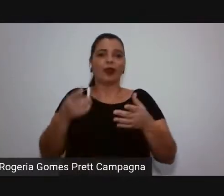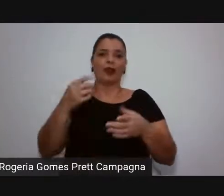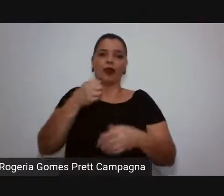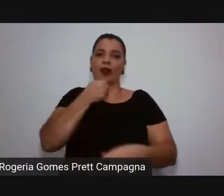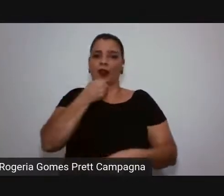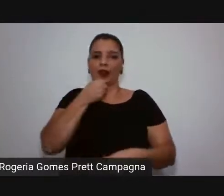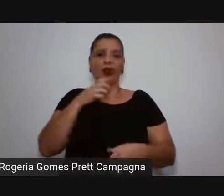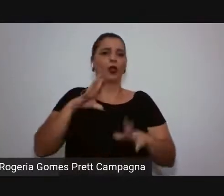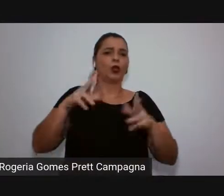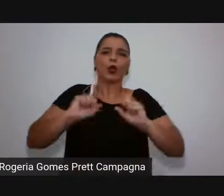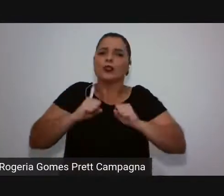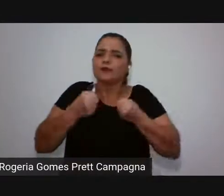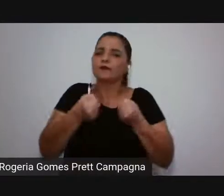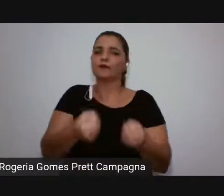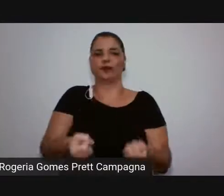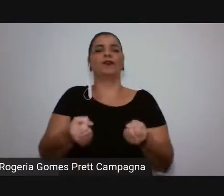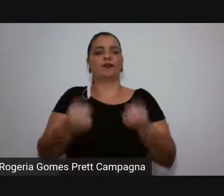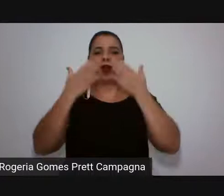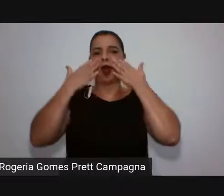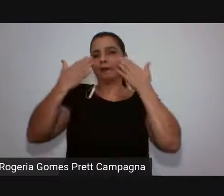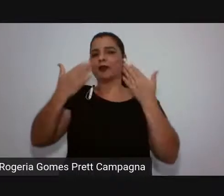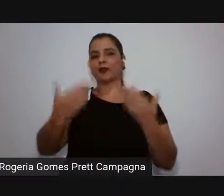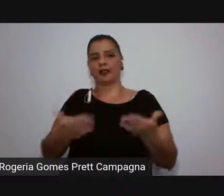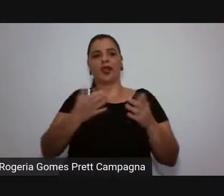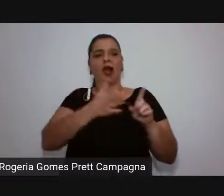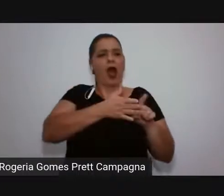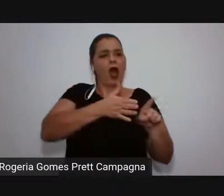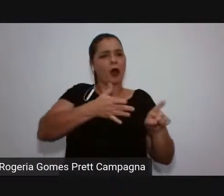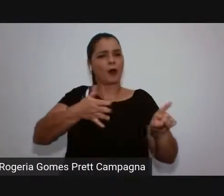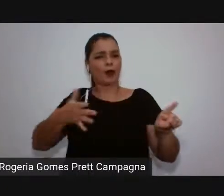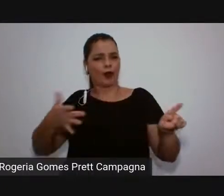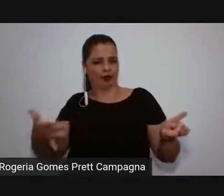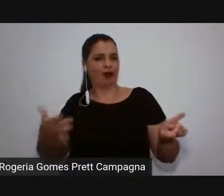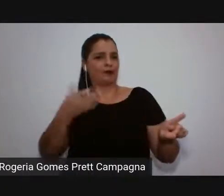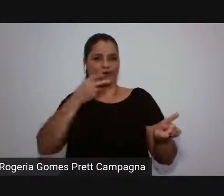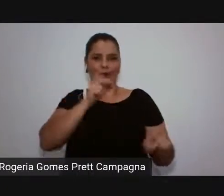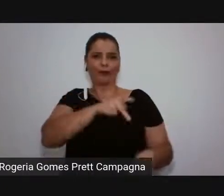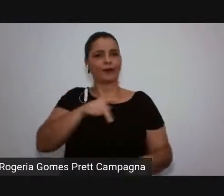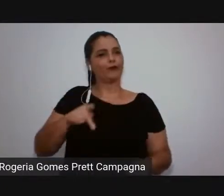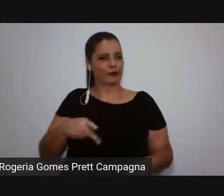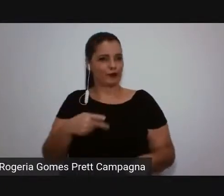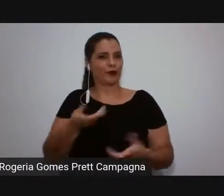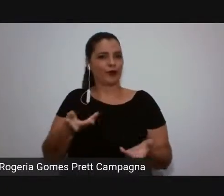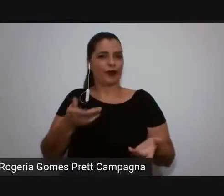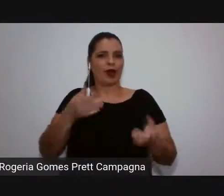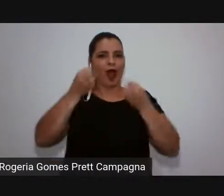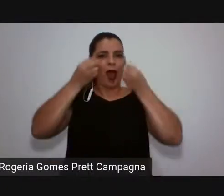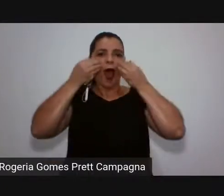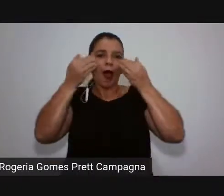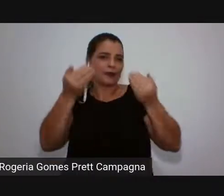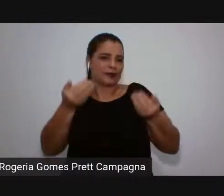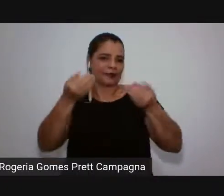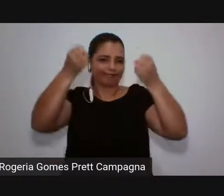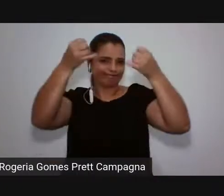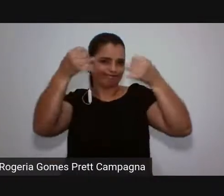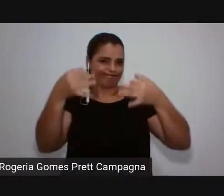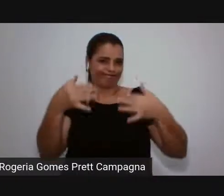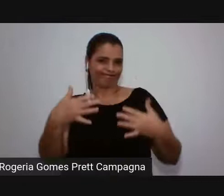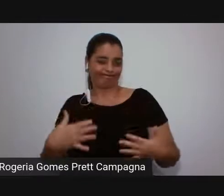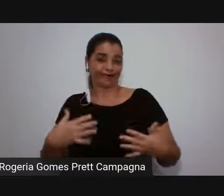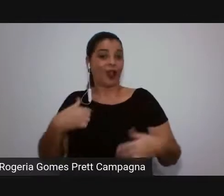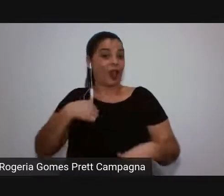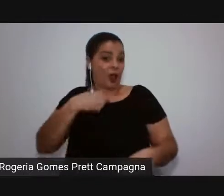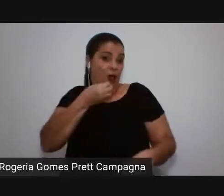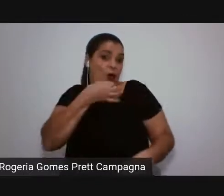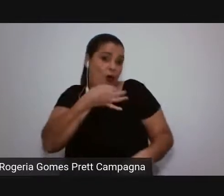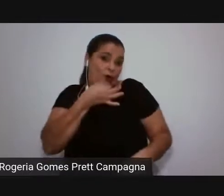mundo fez um esforço para tentar acompanhar o Samuel, ele também fez um grande esforço para fazer a sua apresentação. Eu ia